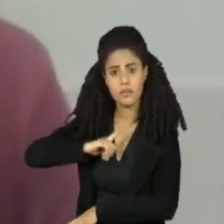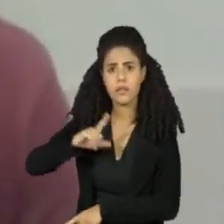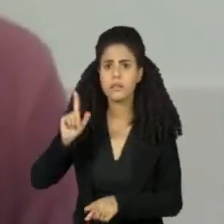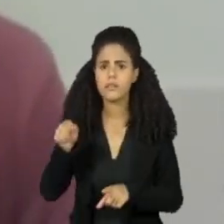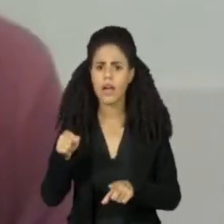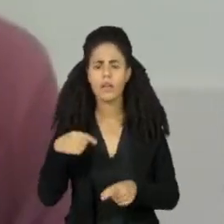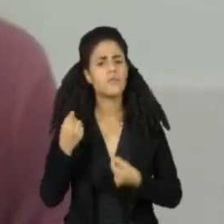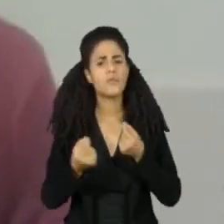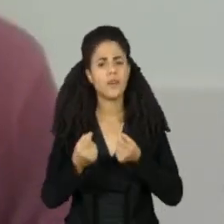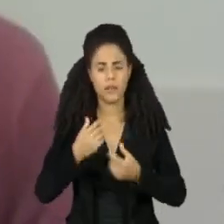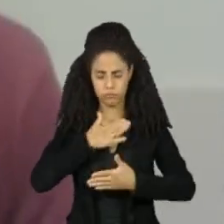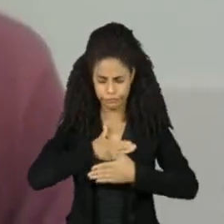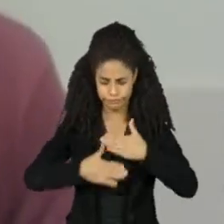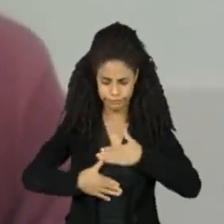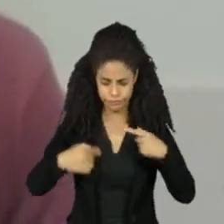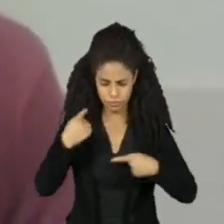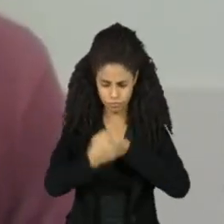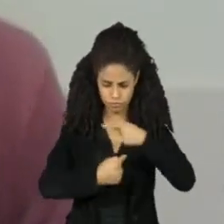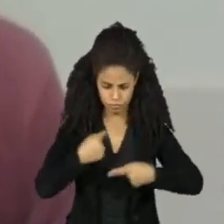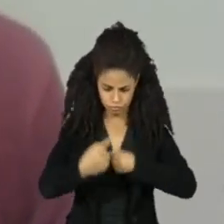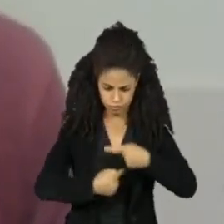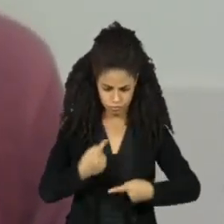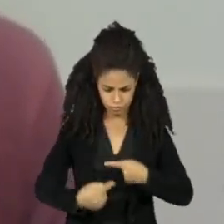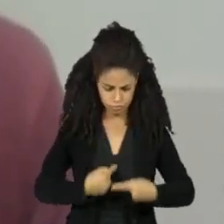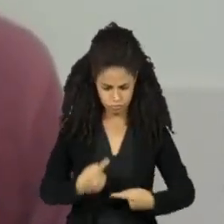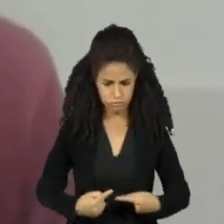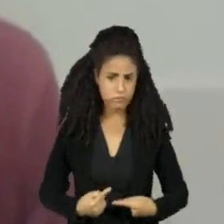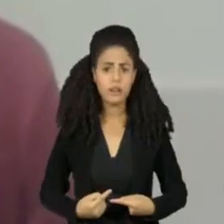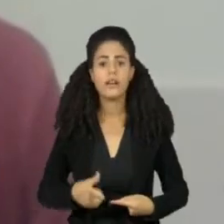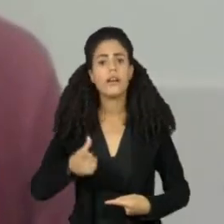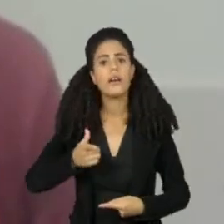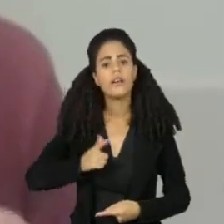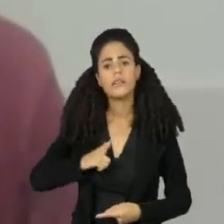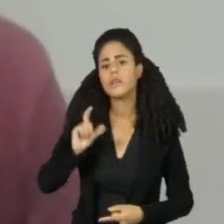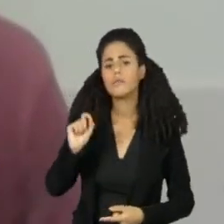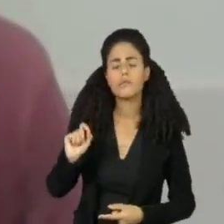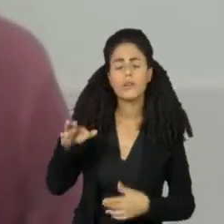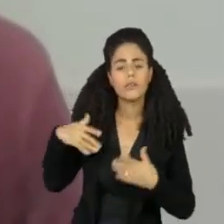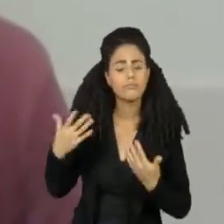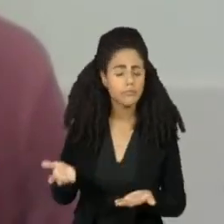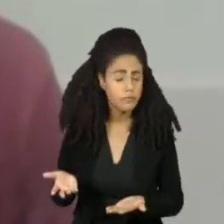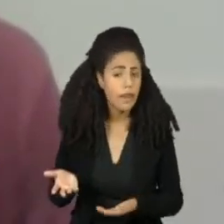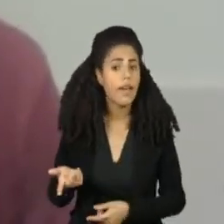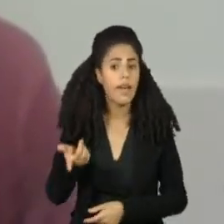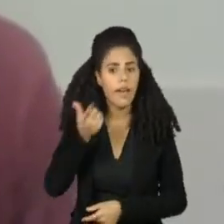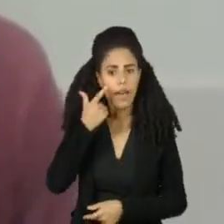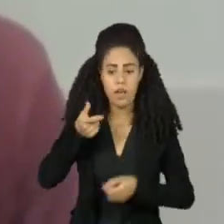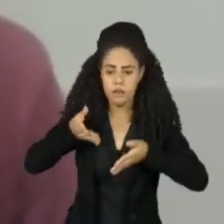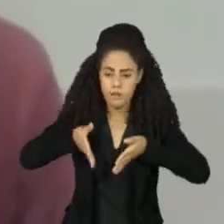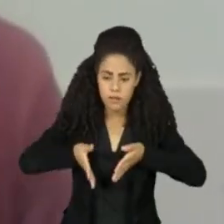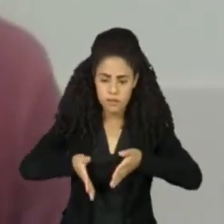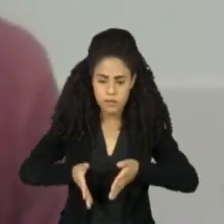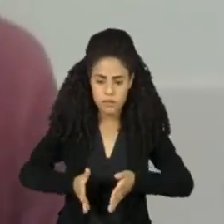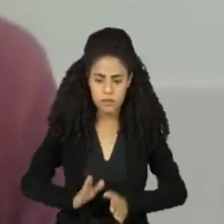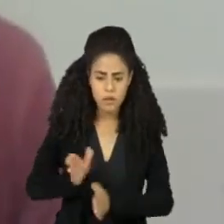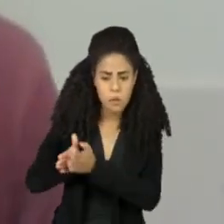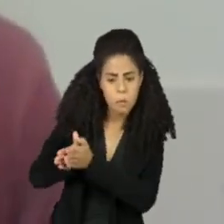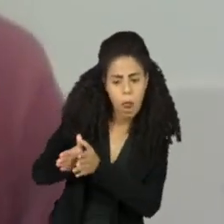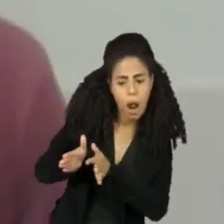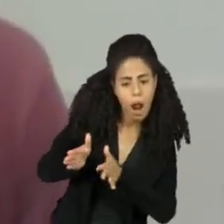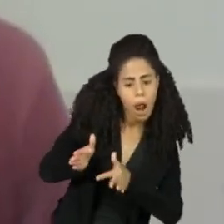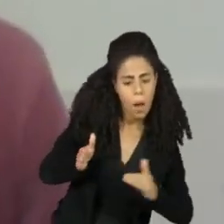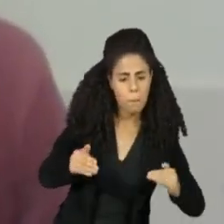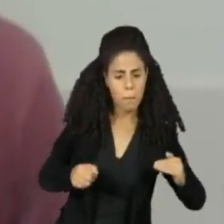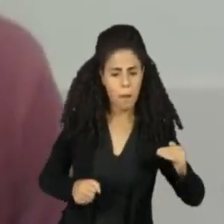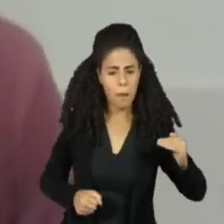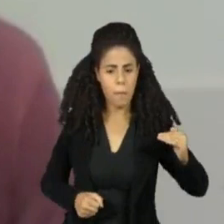todo o ciclo vital das pessoas né então é desvelar de questões relacionadas com o nascimento é o seu